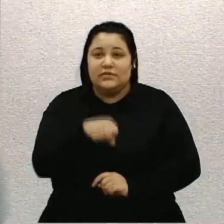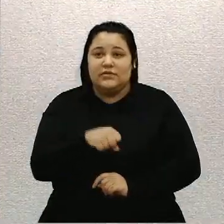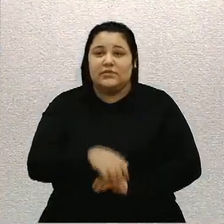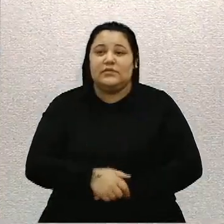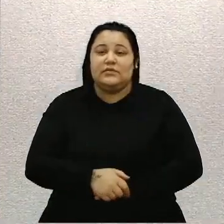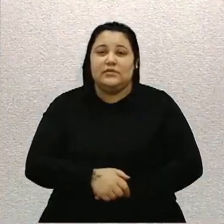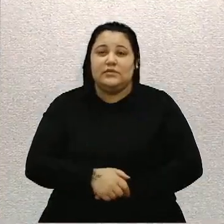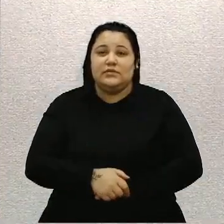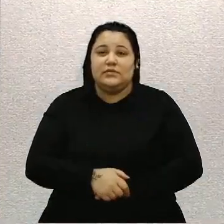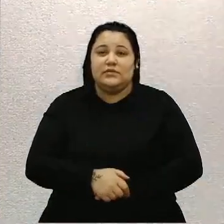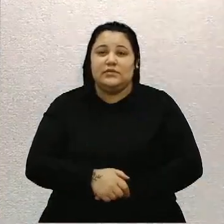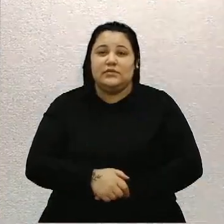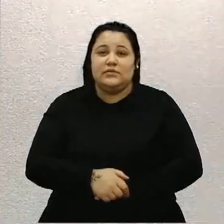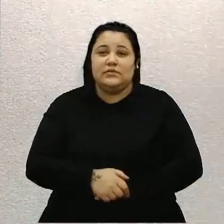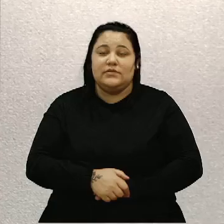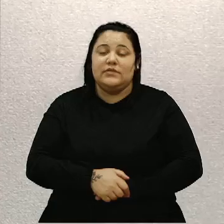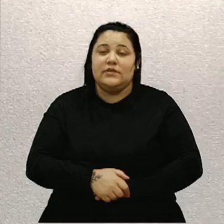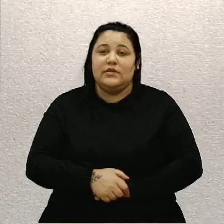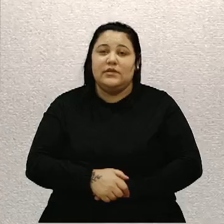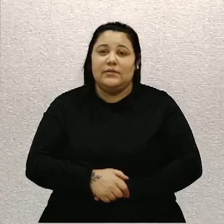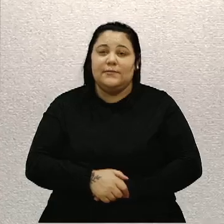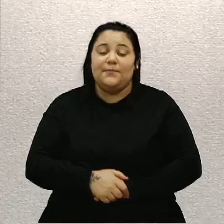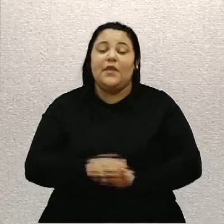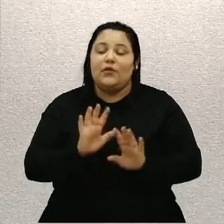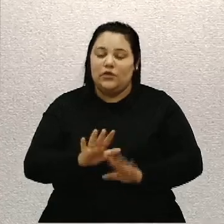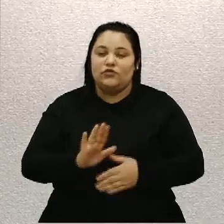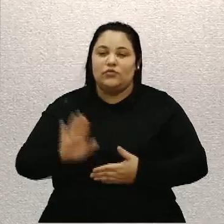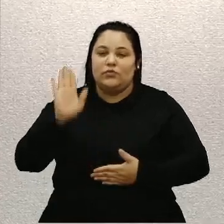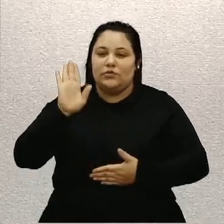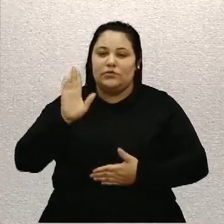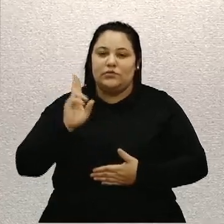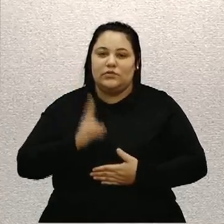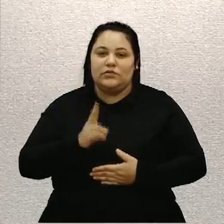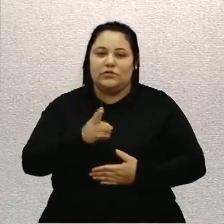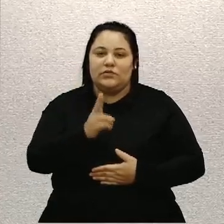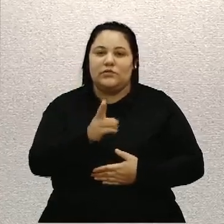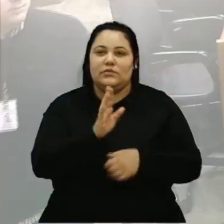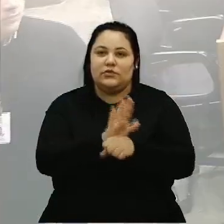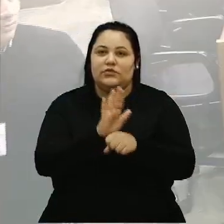aqui o nosso compromisso em sempre ajudar a cultura em Caxias do Sul. Muito obrigado.